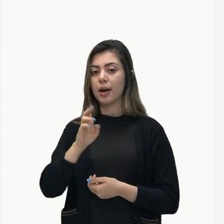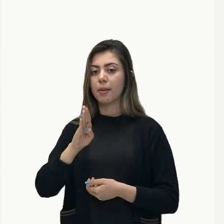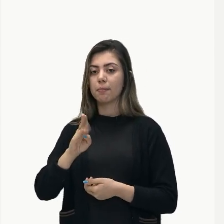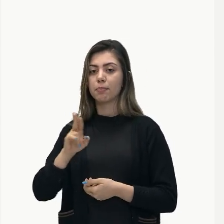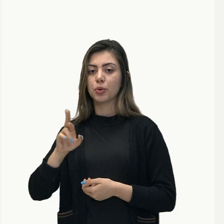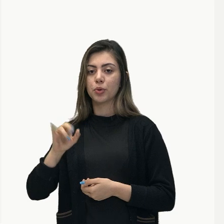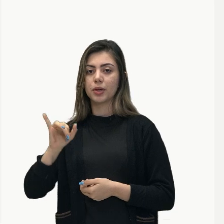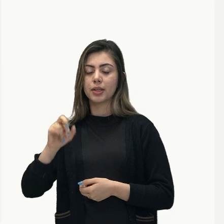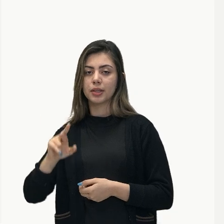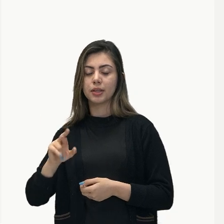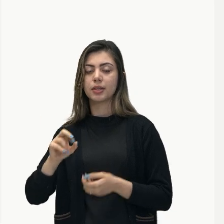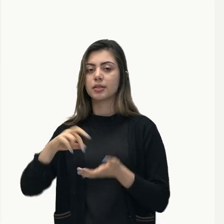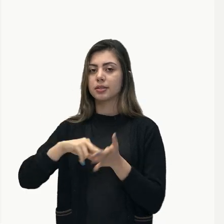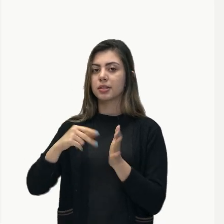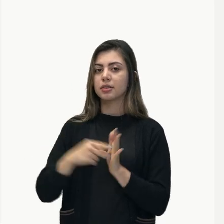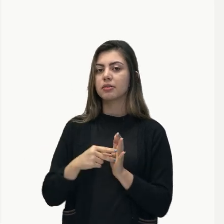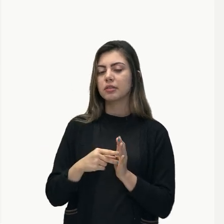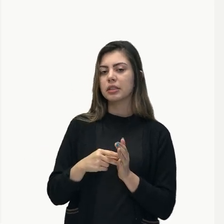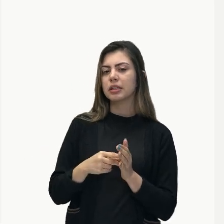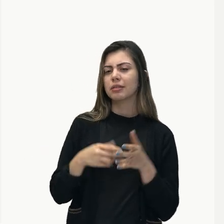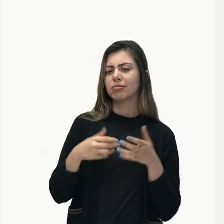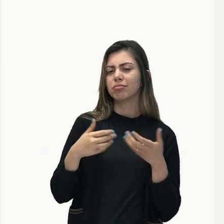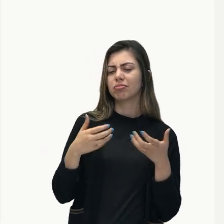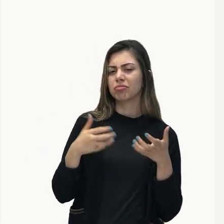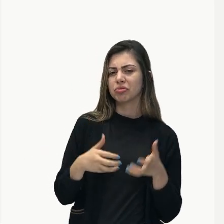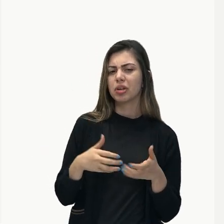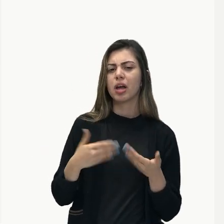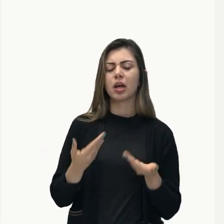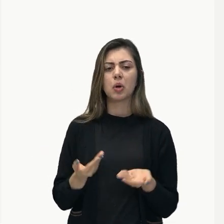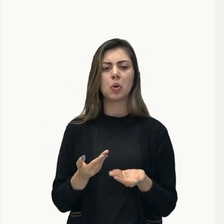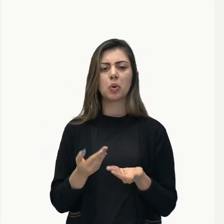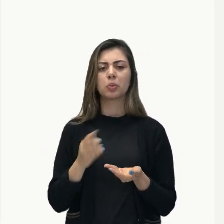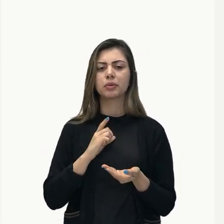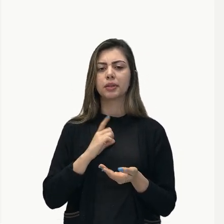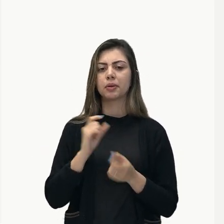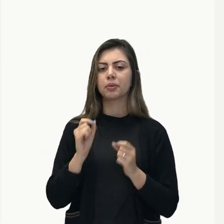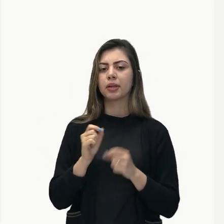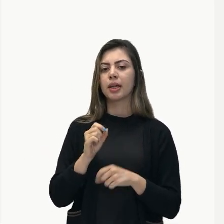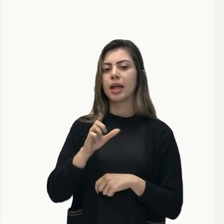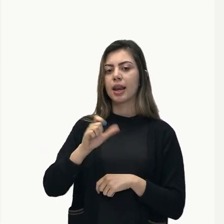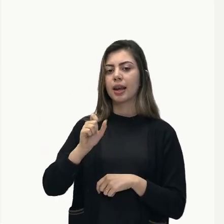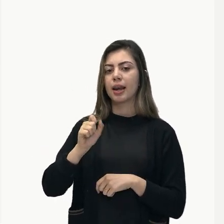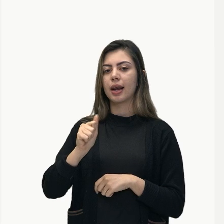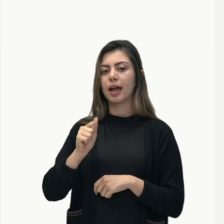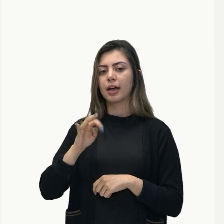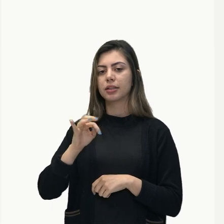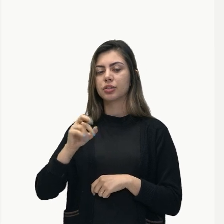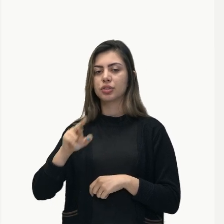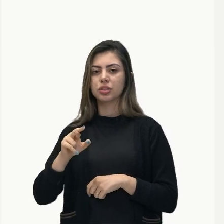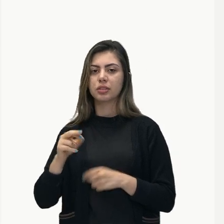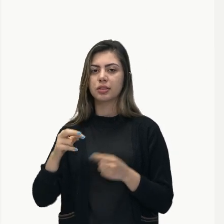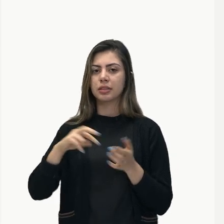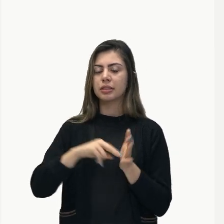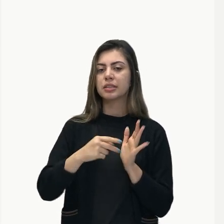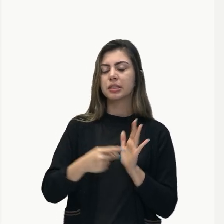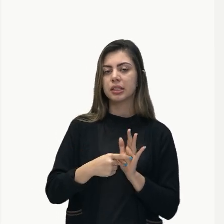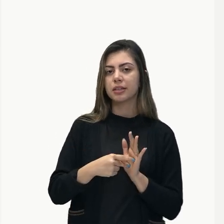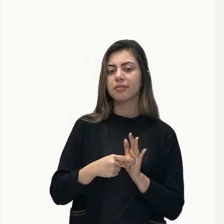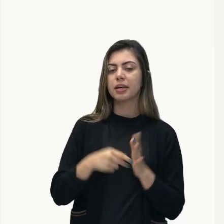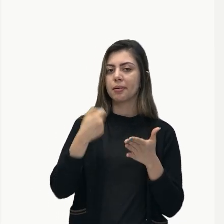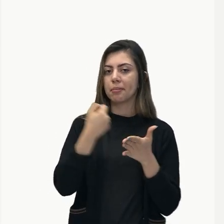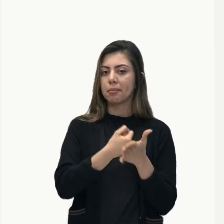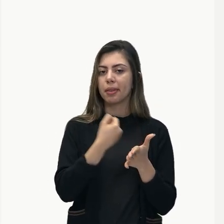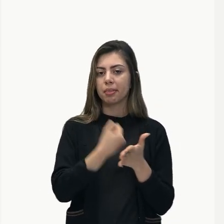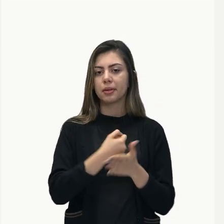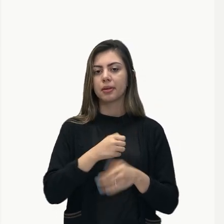sofrer, compartir, subir, latir. Latir não é o cachorro latir, tá? É bater, tocar.